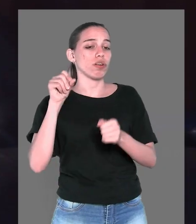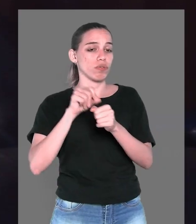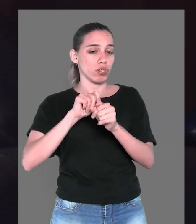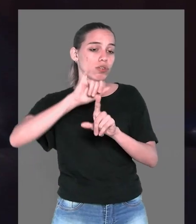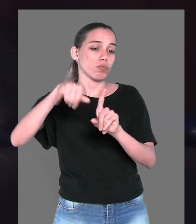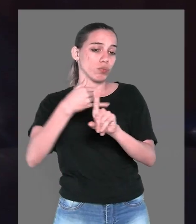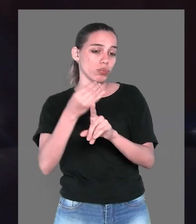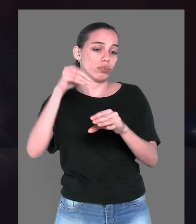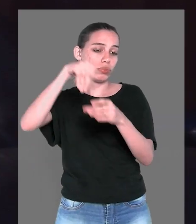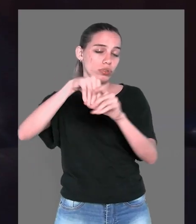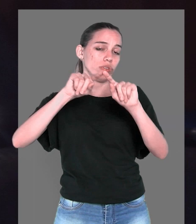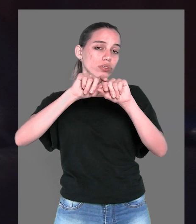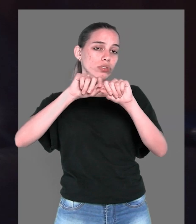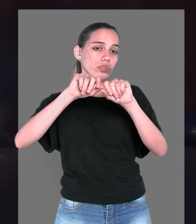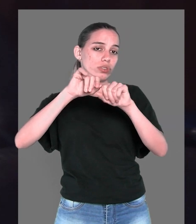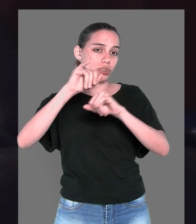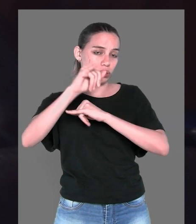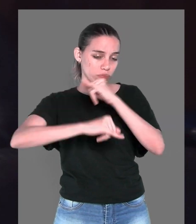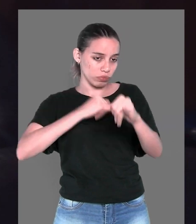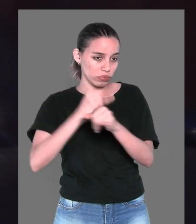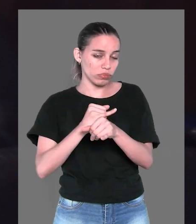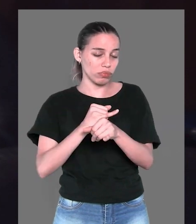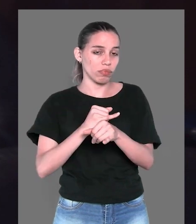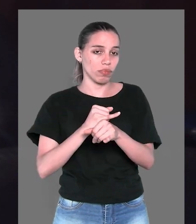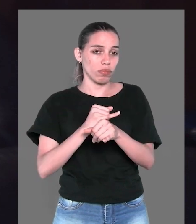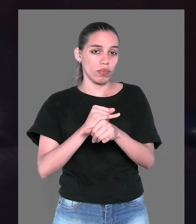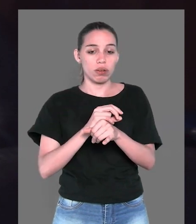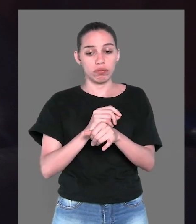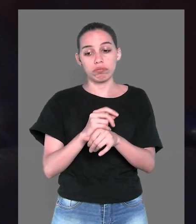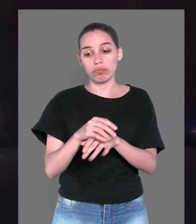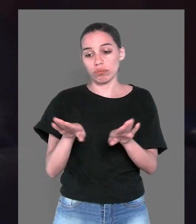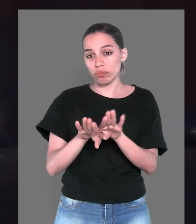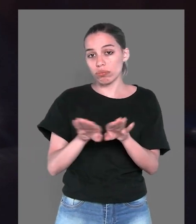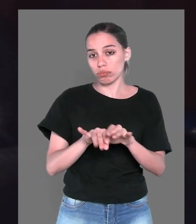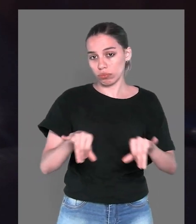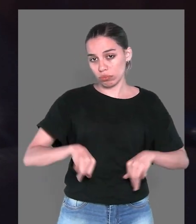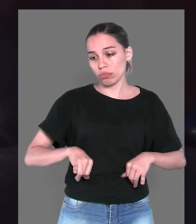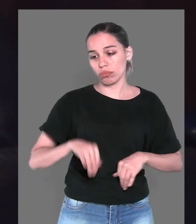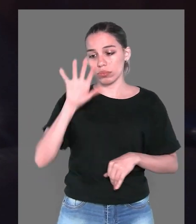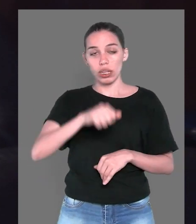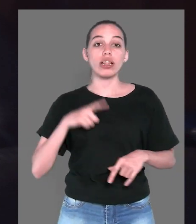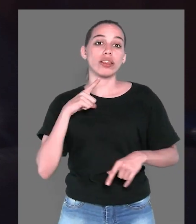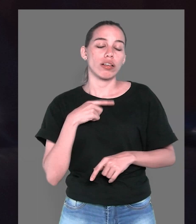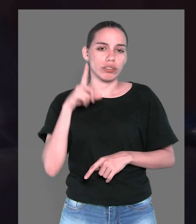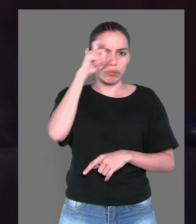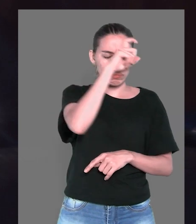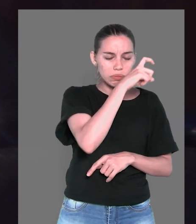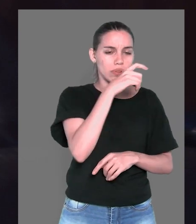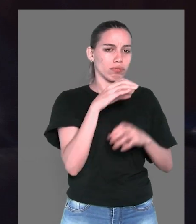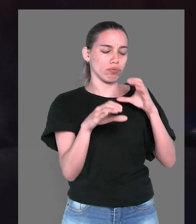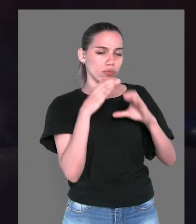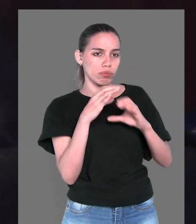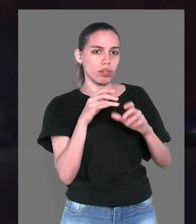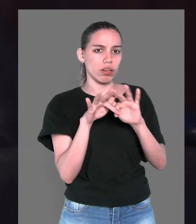redes sociais digitais e tinham tido experiências de bullying e cyberbullying, ou seja, essas pessoas ou elas eram vítimas ou elas